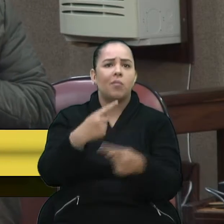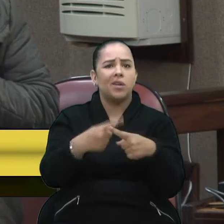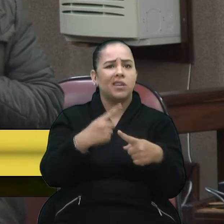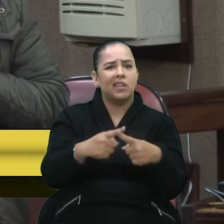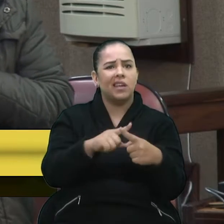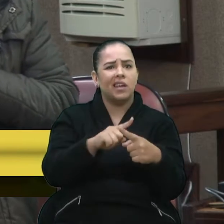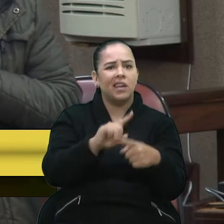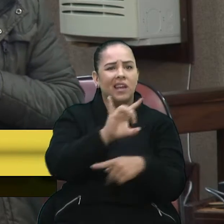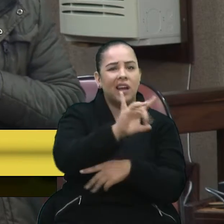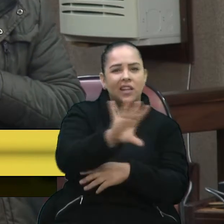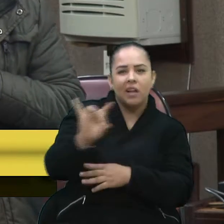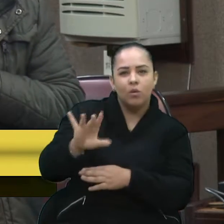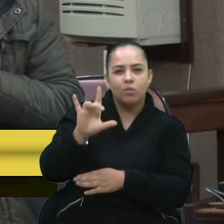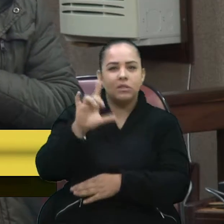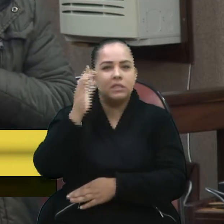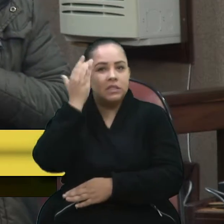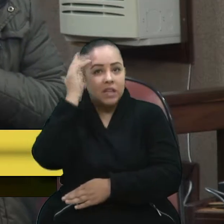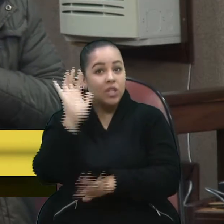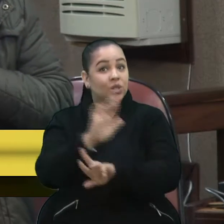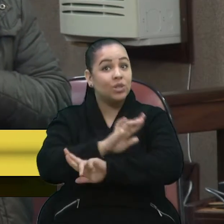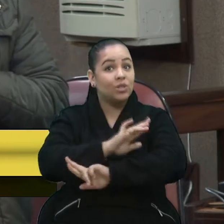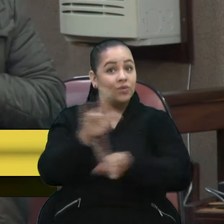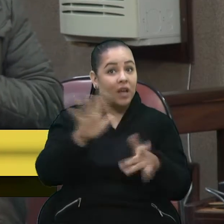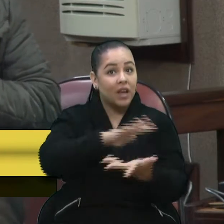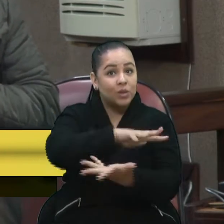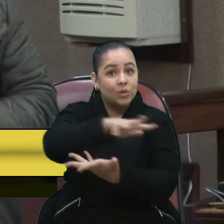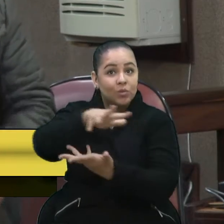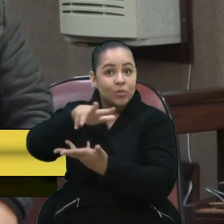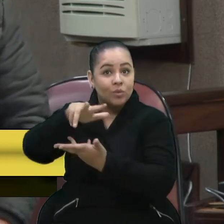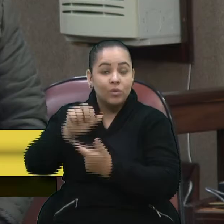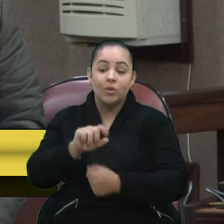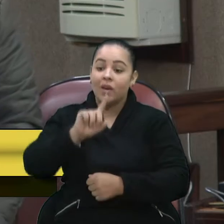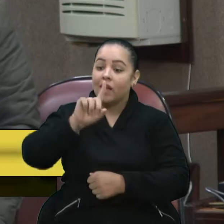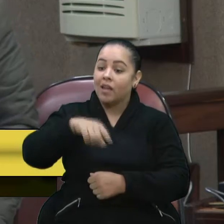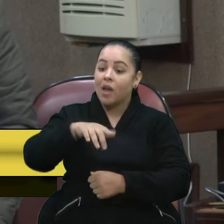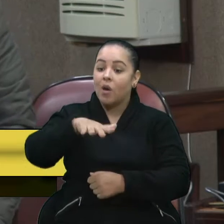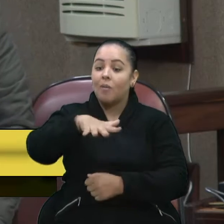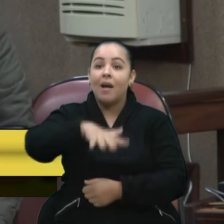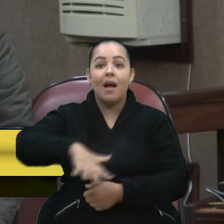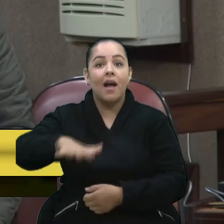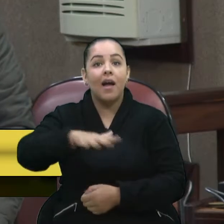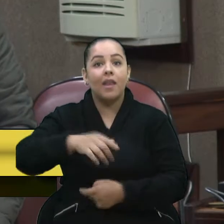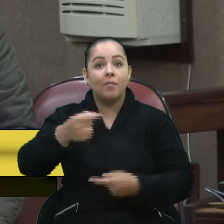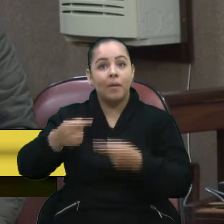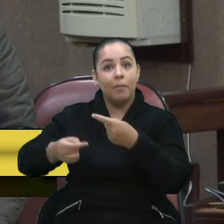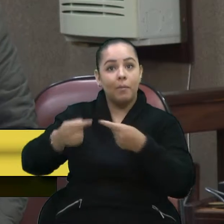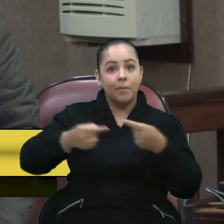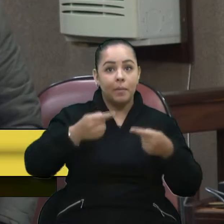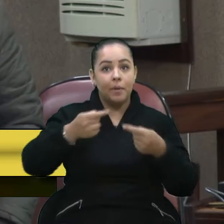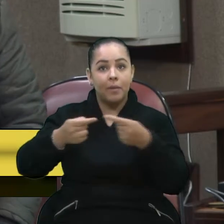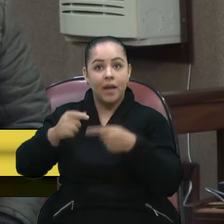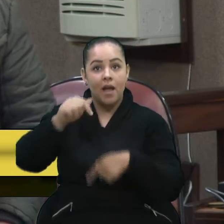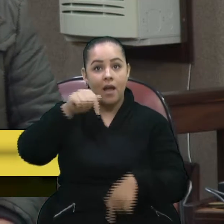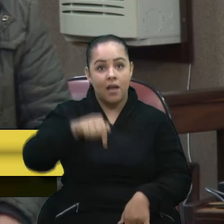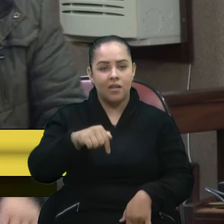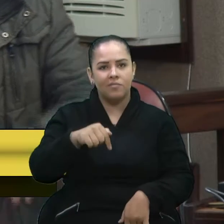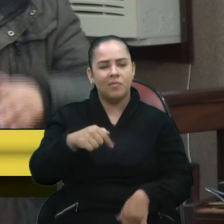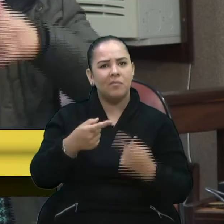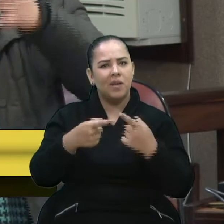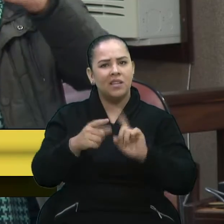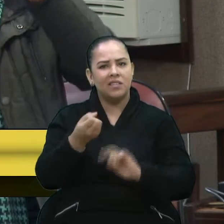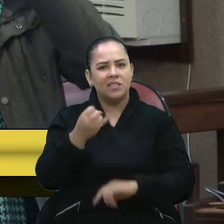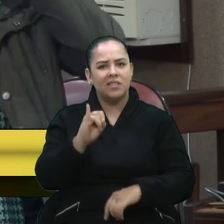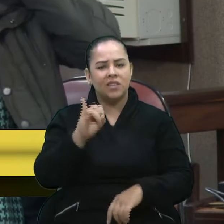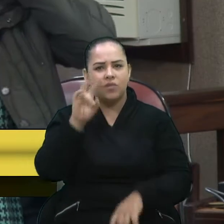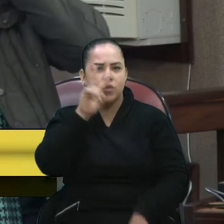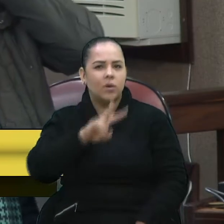interpretação de mundo, de sociedade, e esse é um lugar para se debater. Agora, quando a gente olha no nosso entorno, vereador Marcon, o senhor